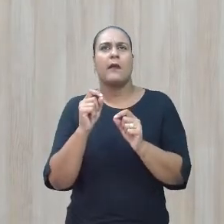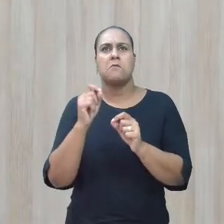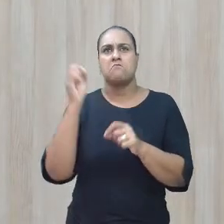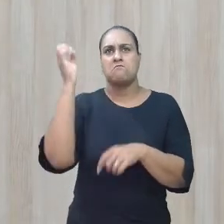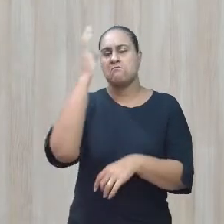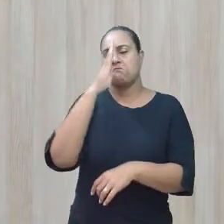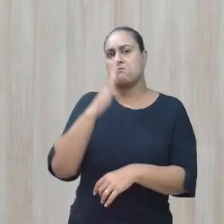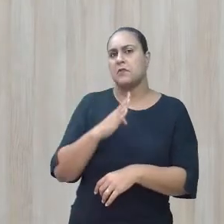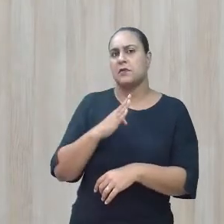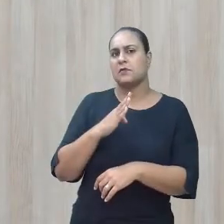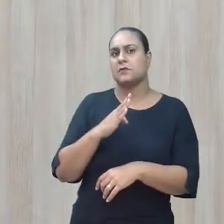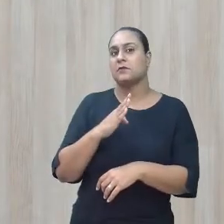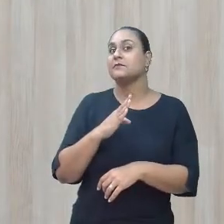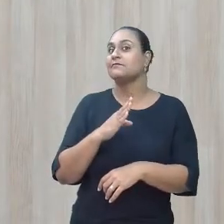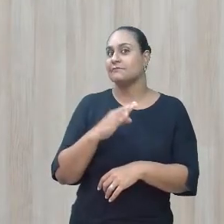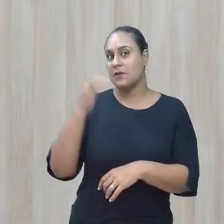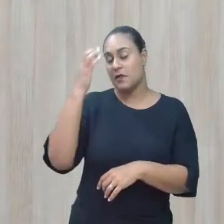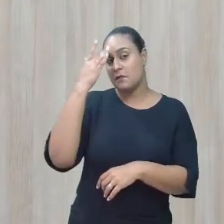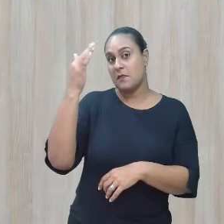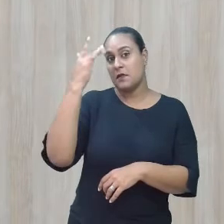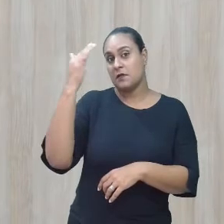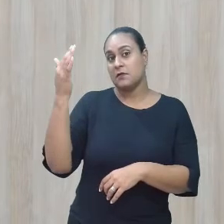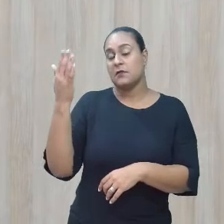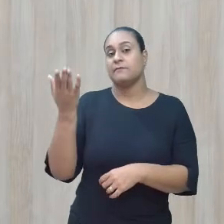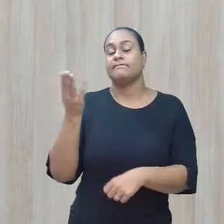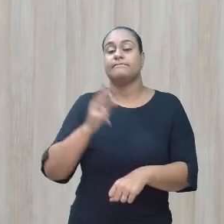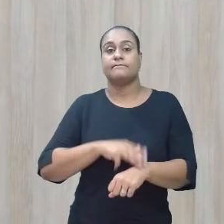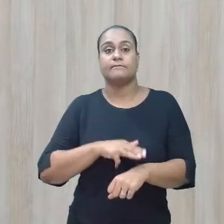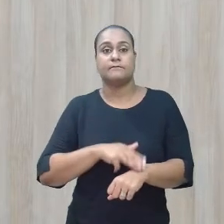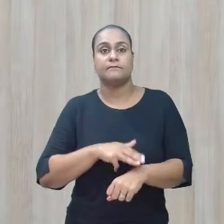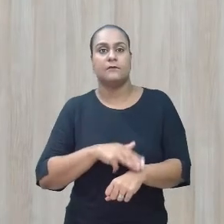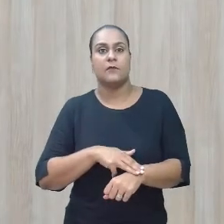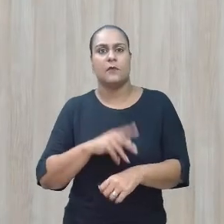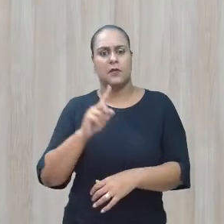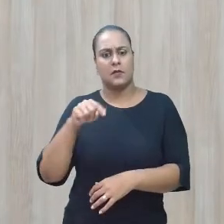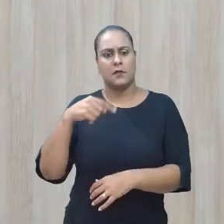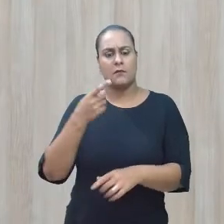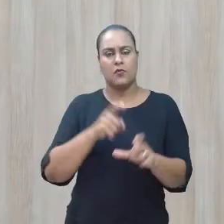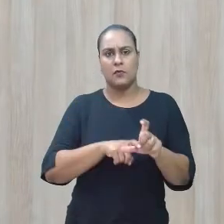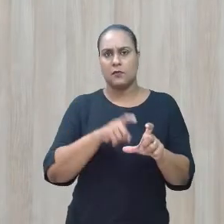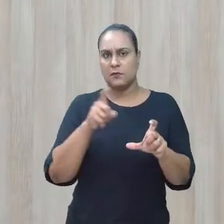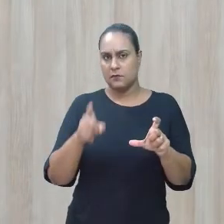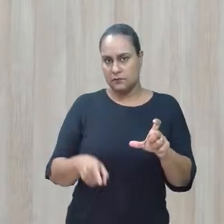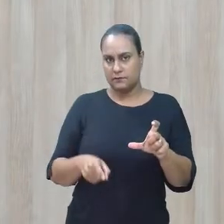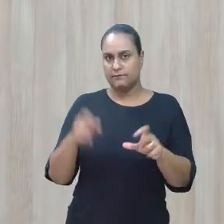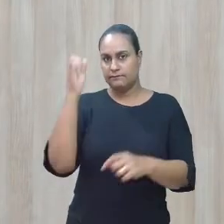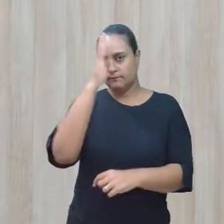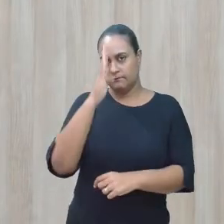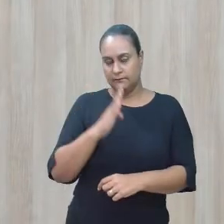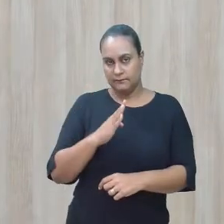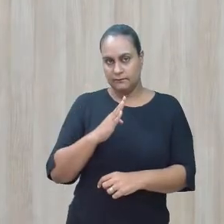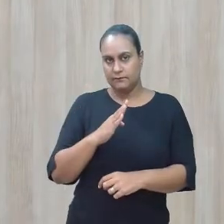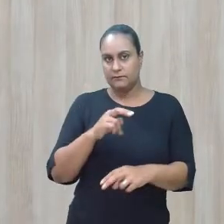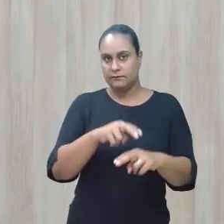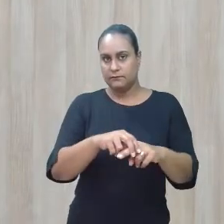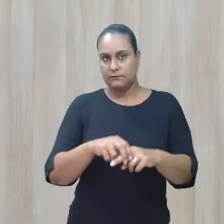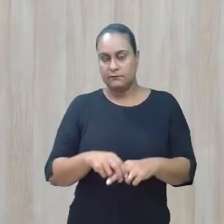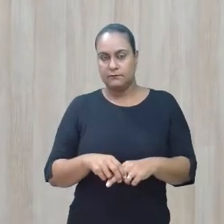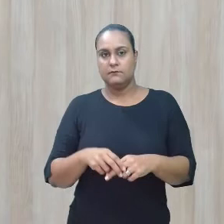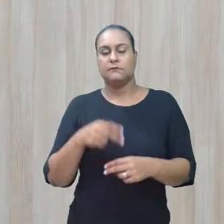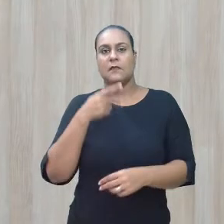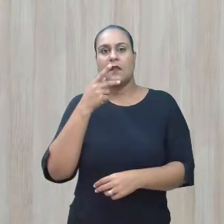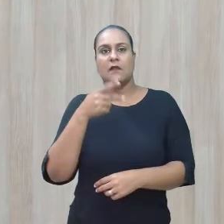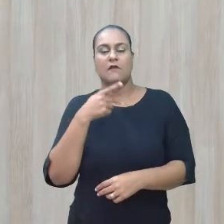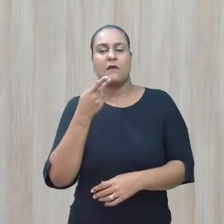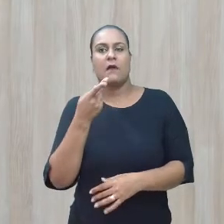brasileira. Imagina nesse momento, né, imediatamente posterior à independência do Brasil. Tá? Então, por isso que a gente fala da ideia de